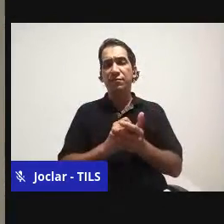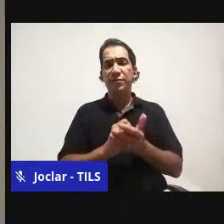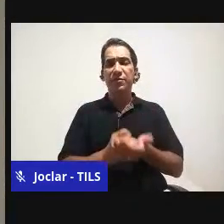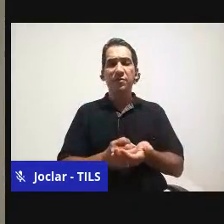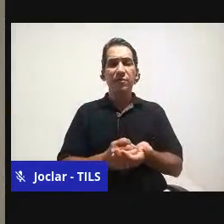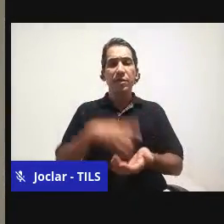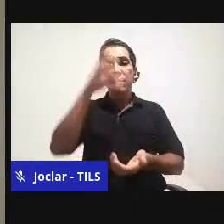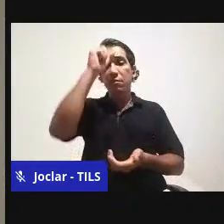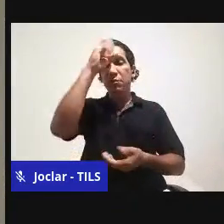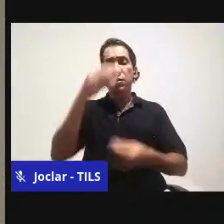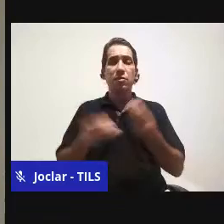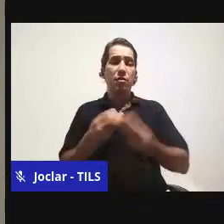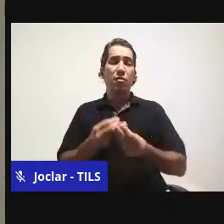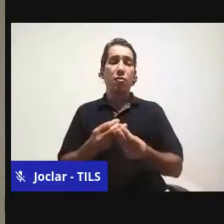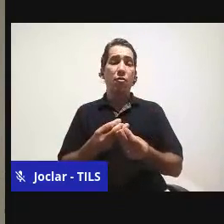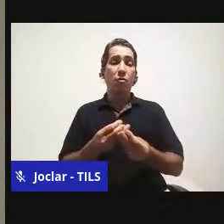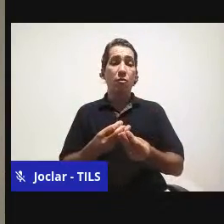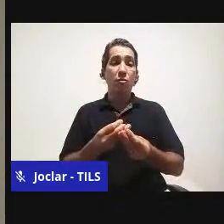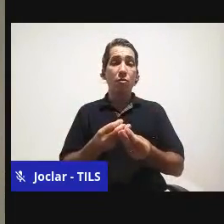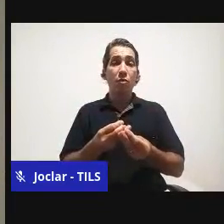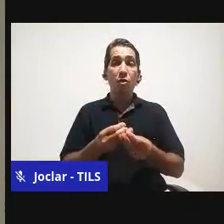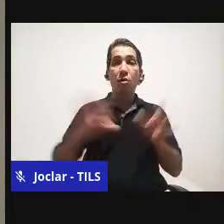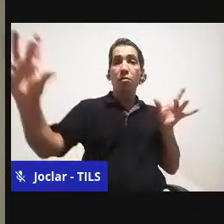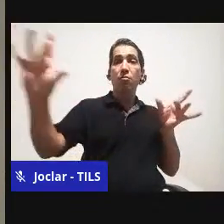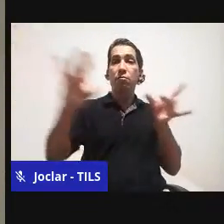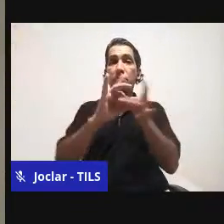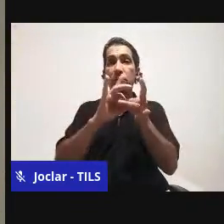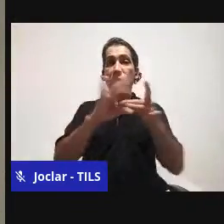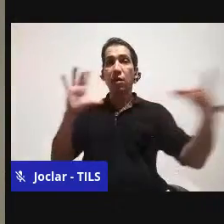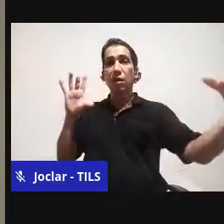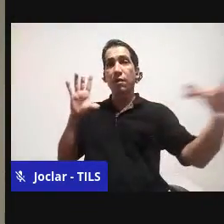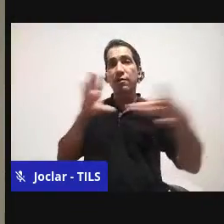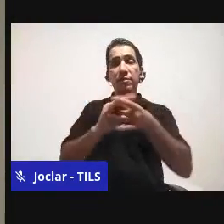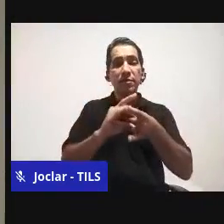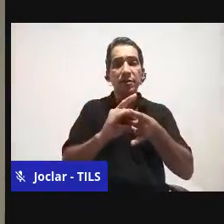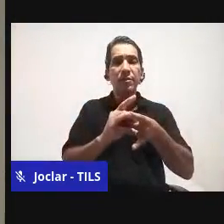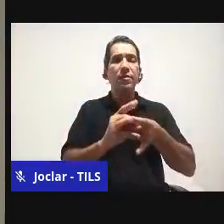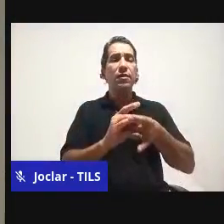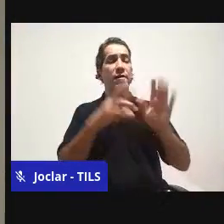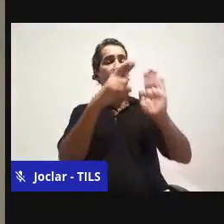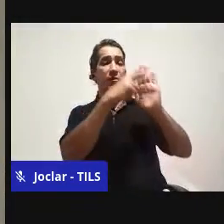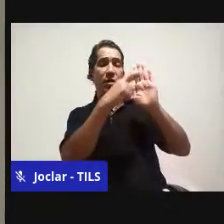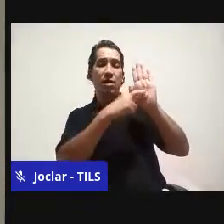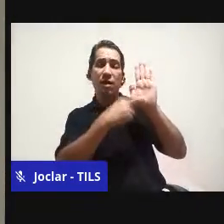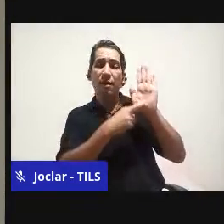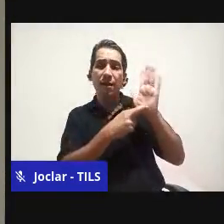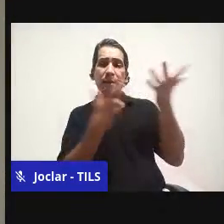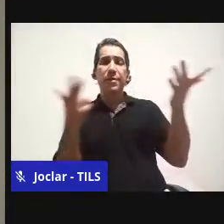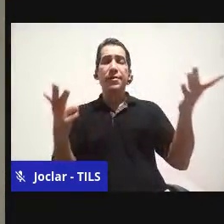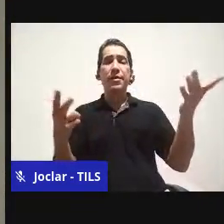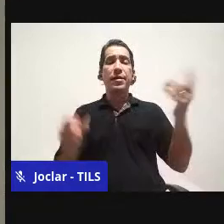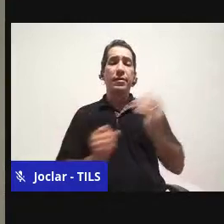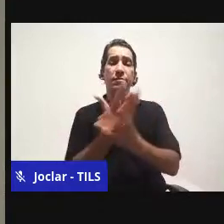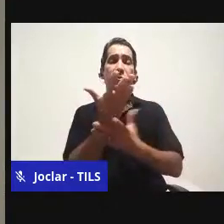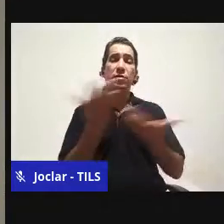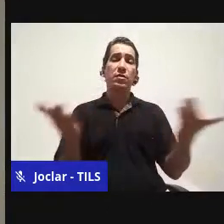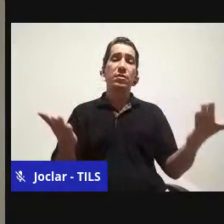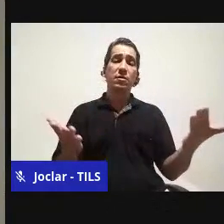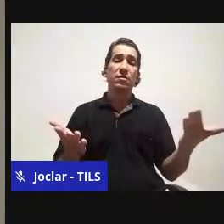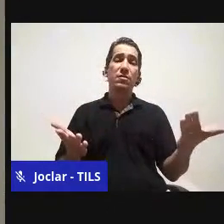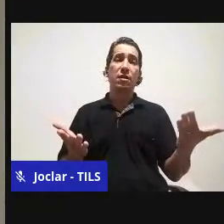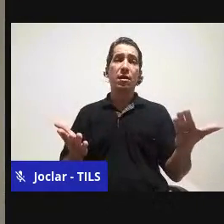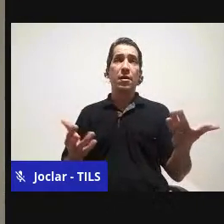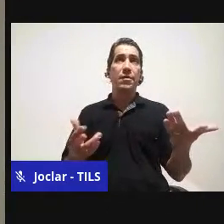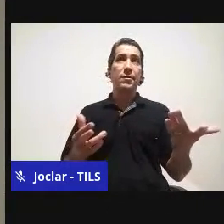reconhecimento de padrão, utilizando regras de produção do tipo C e então. if then, que era chamada, digamos,